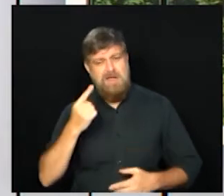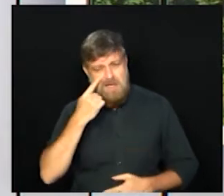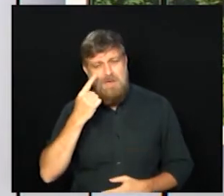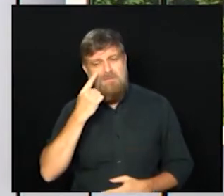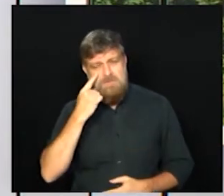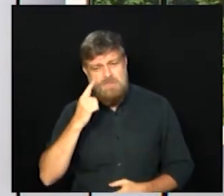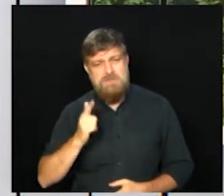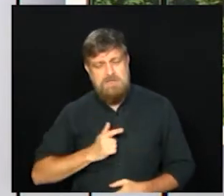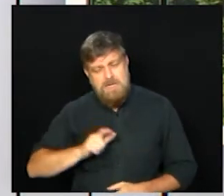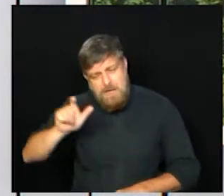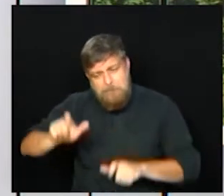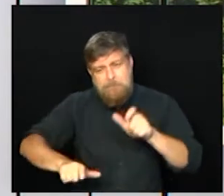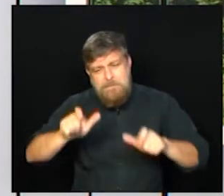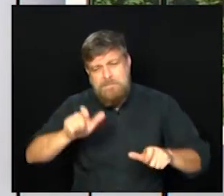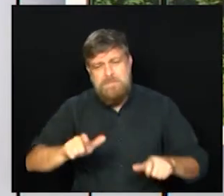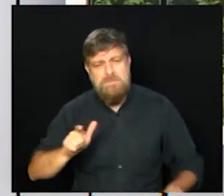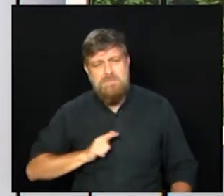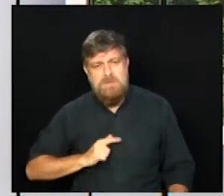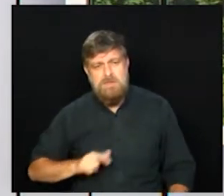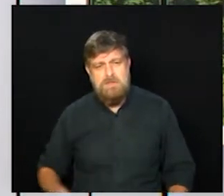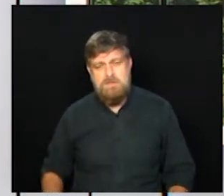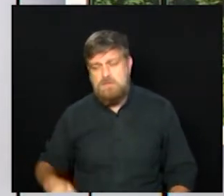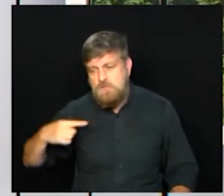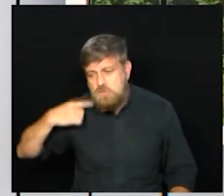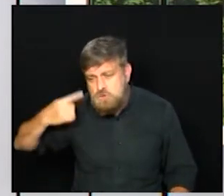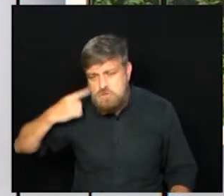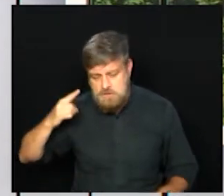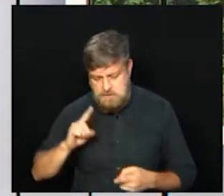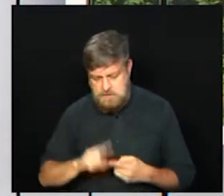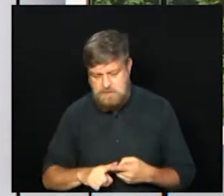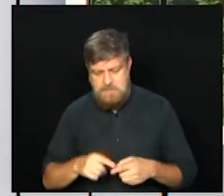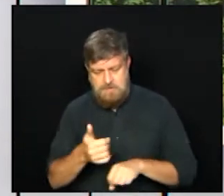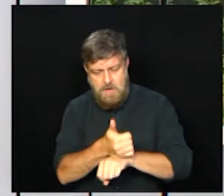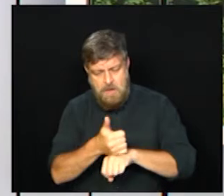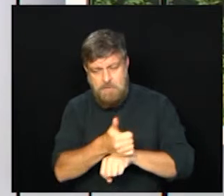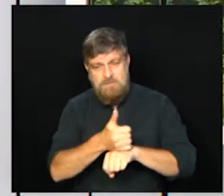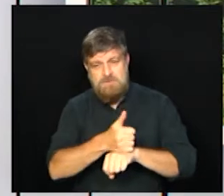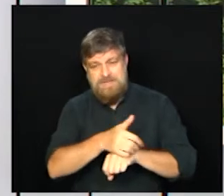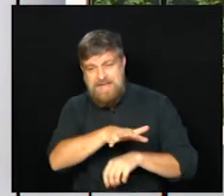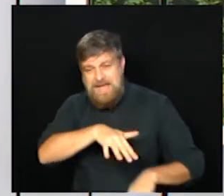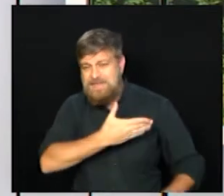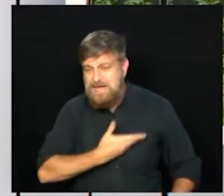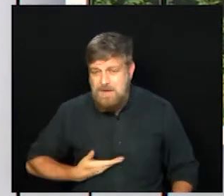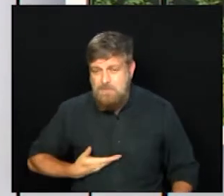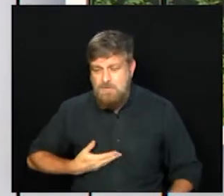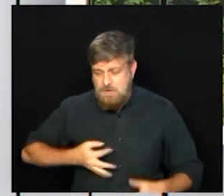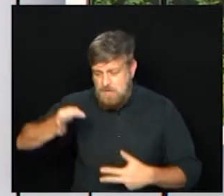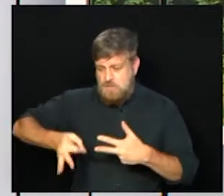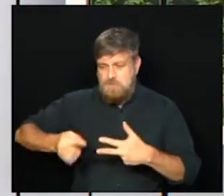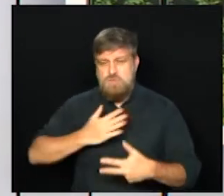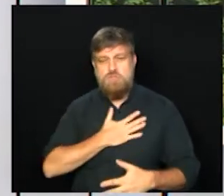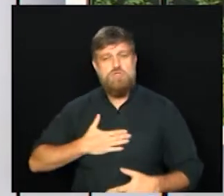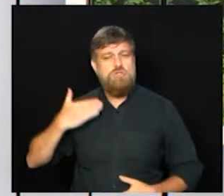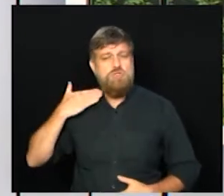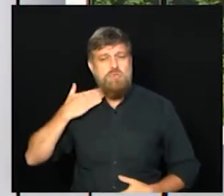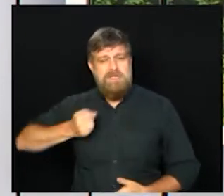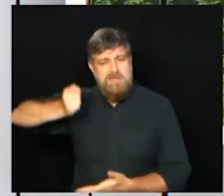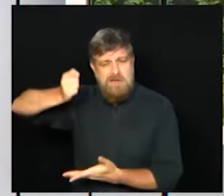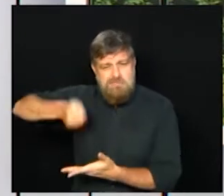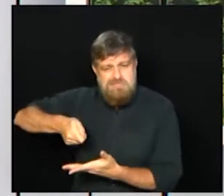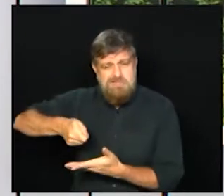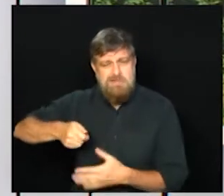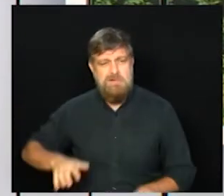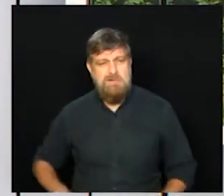casos de operadores do direito, de operadores do serviço público, de juízes, enfim,